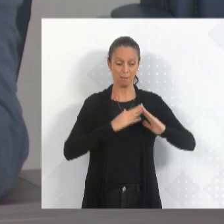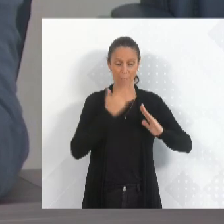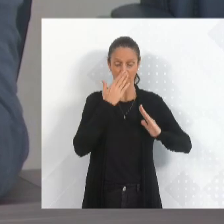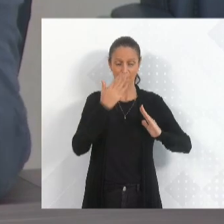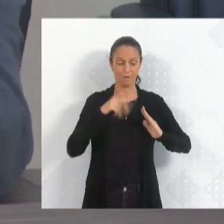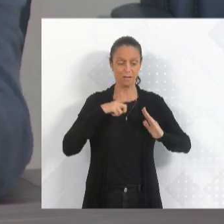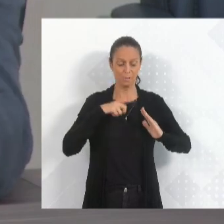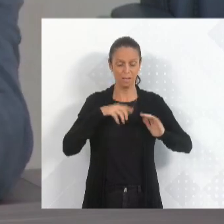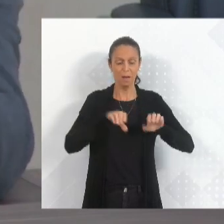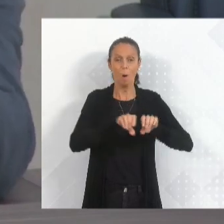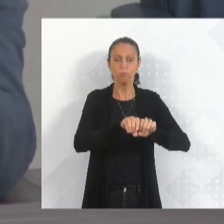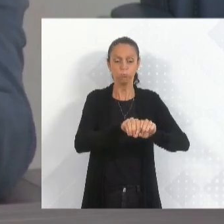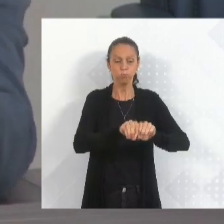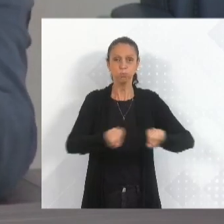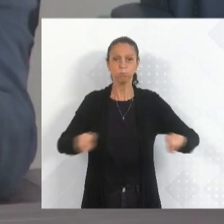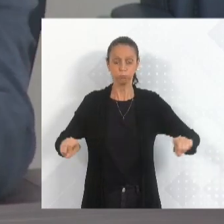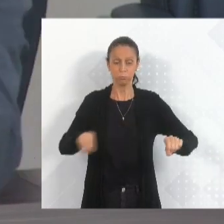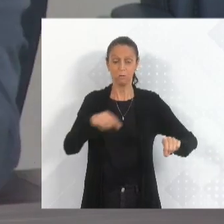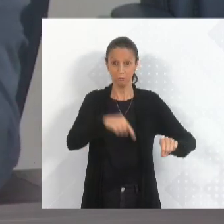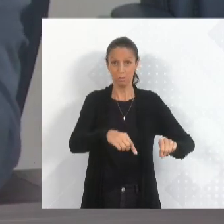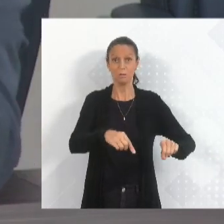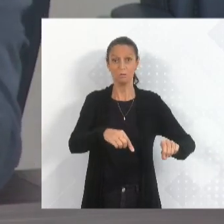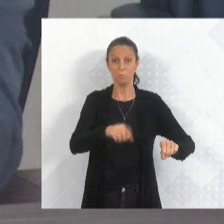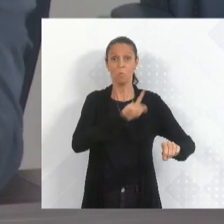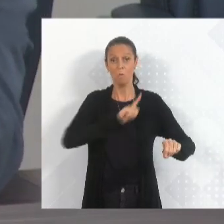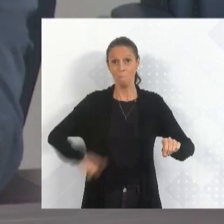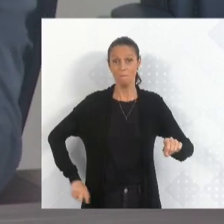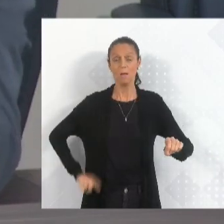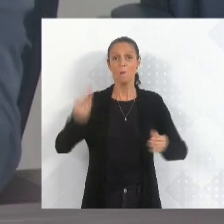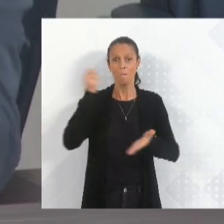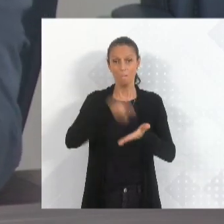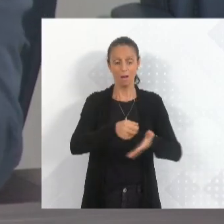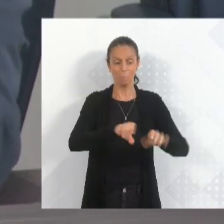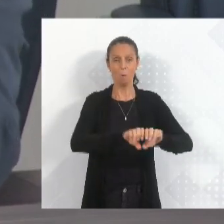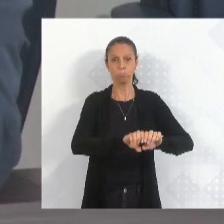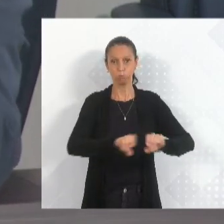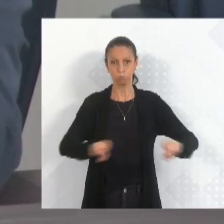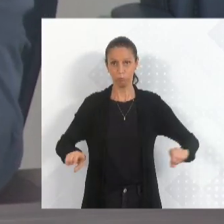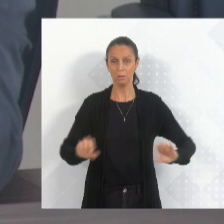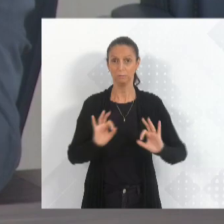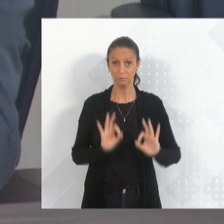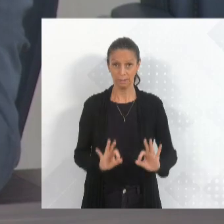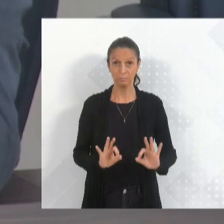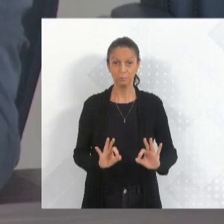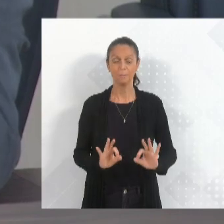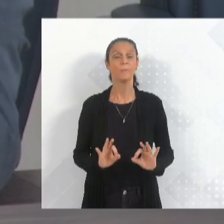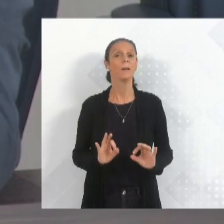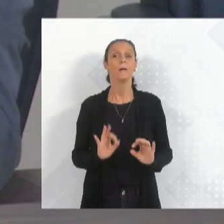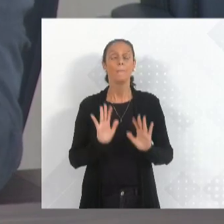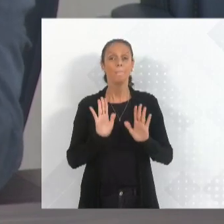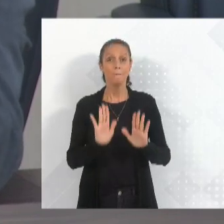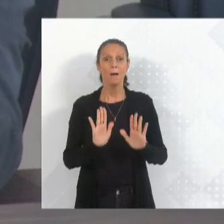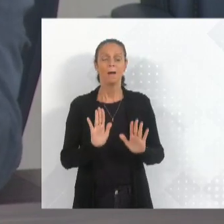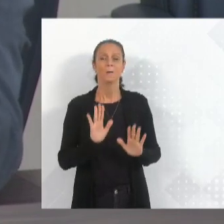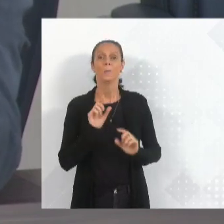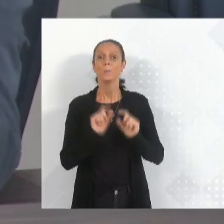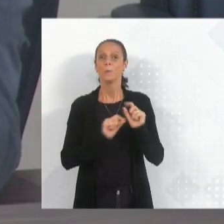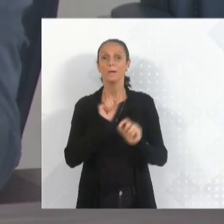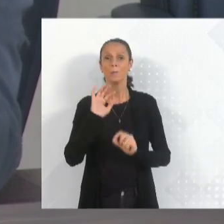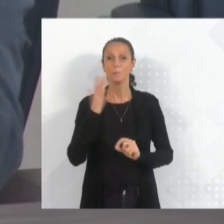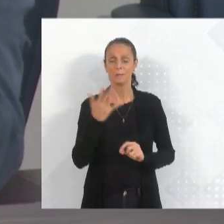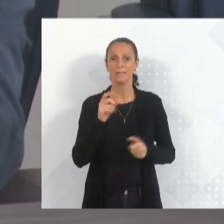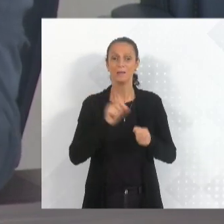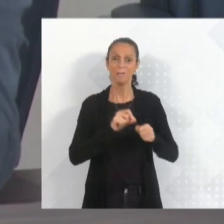da tubulação, essa tubulação tem um custo. E aí, vamos lá. E aí o que acontece? O